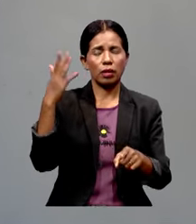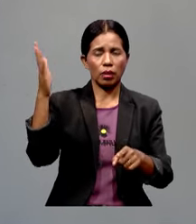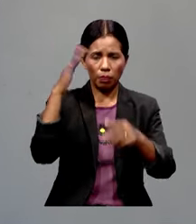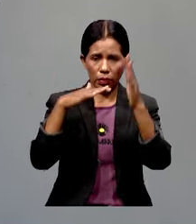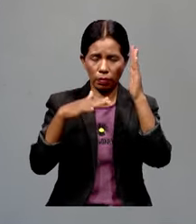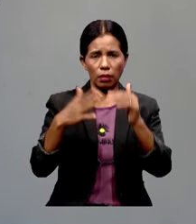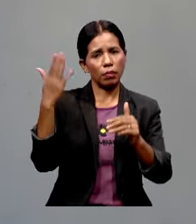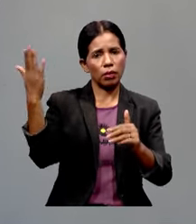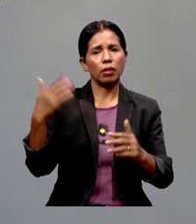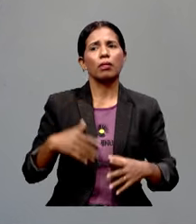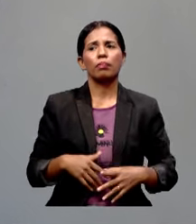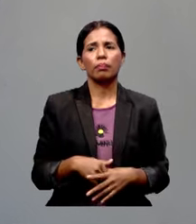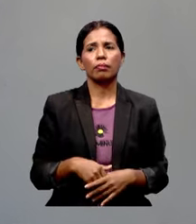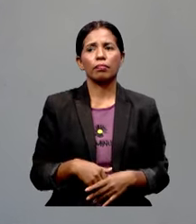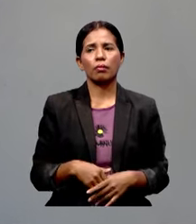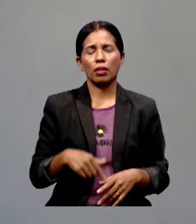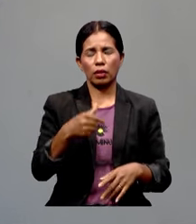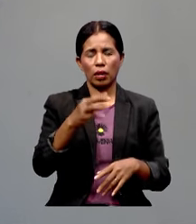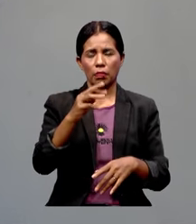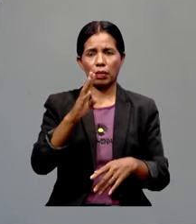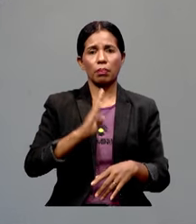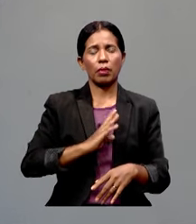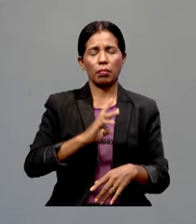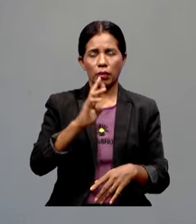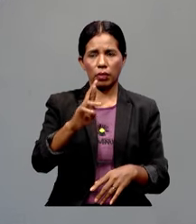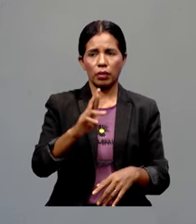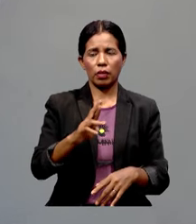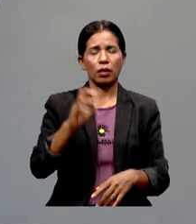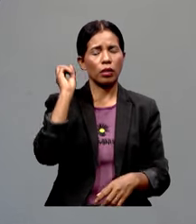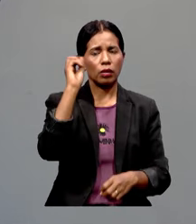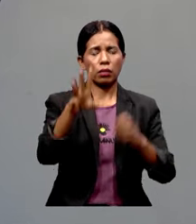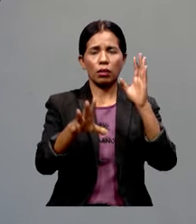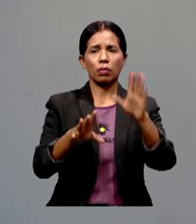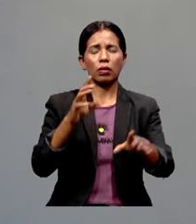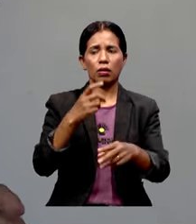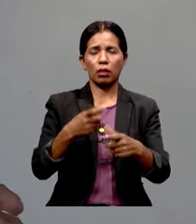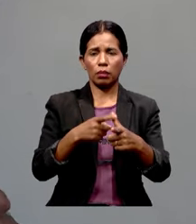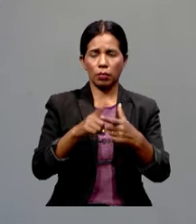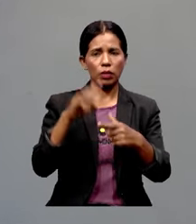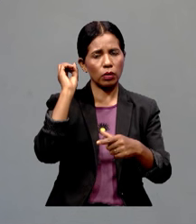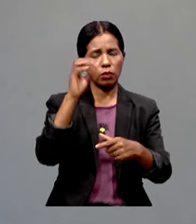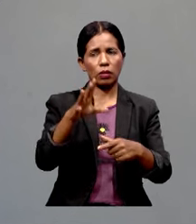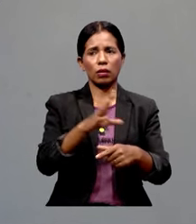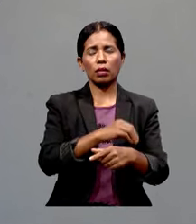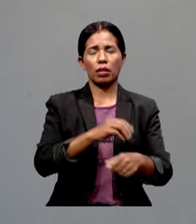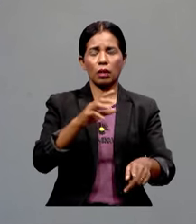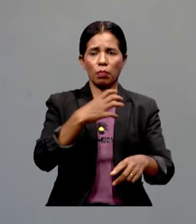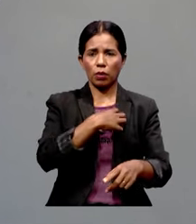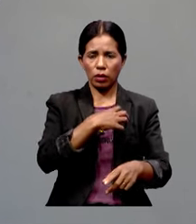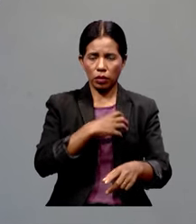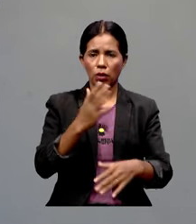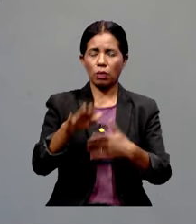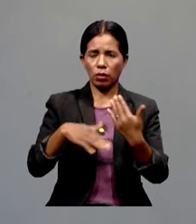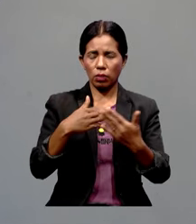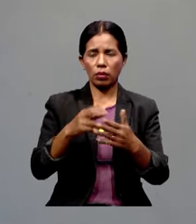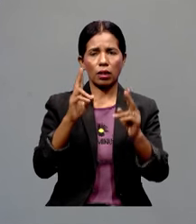acontecimento, e a Zeme Ninia Bebora, e bem, tudo malu, depois tudo malu, e tem Ninia Patrulha Sira, a